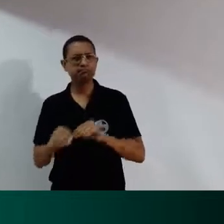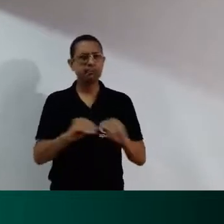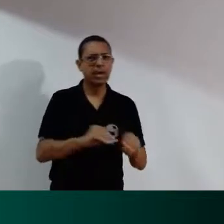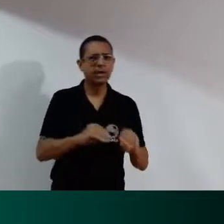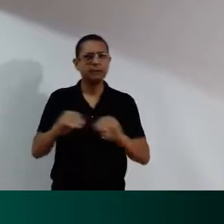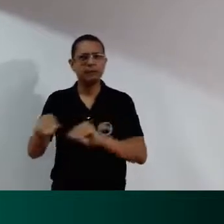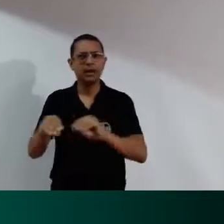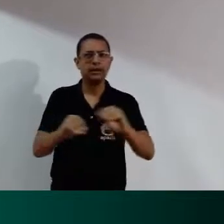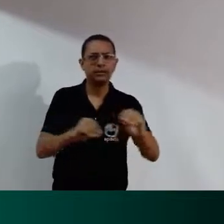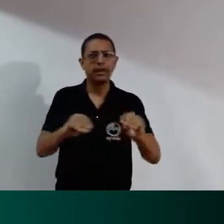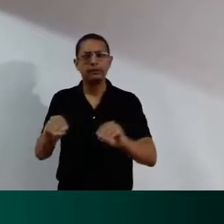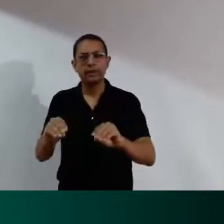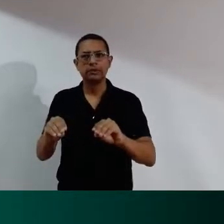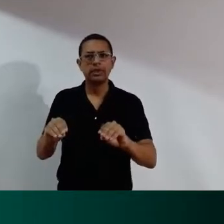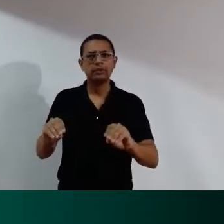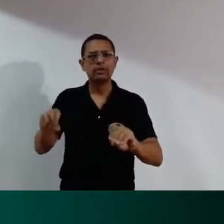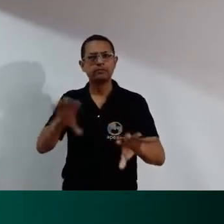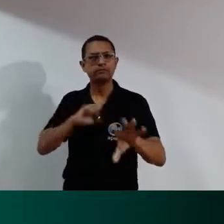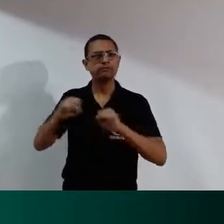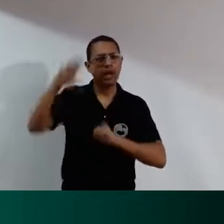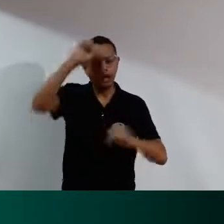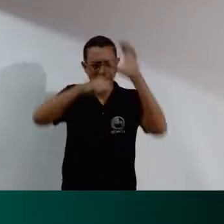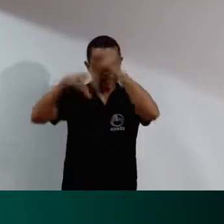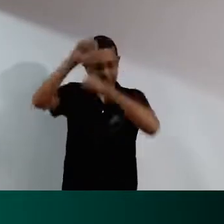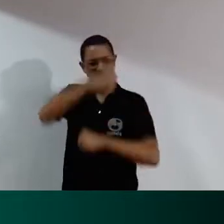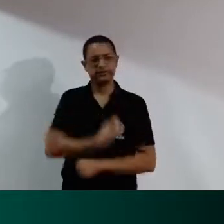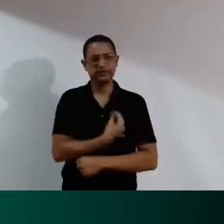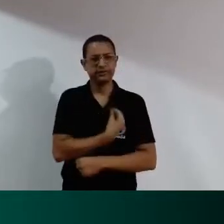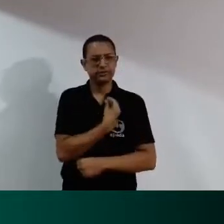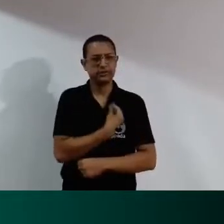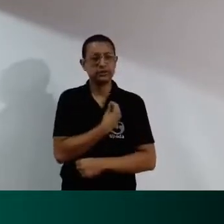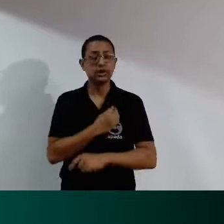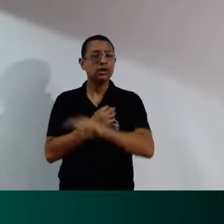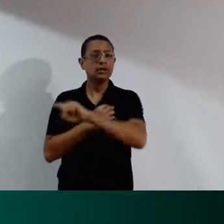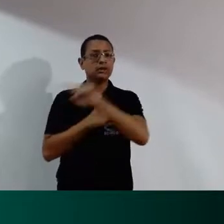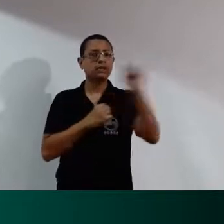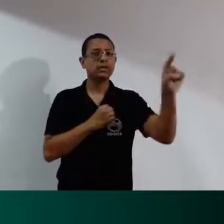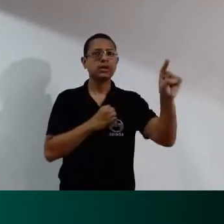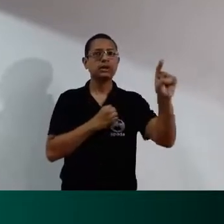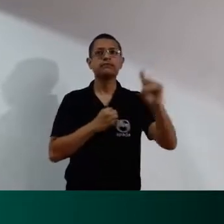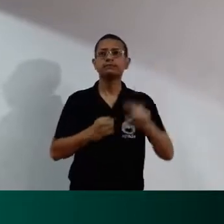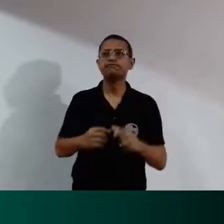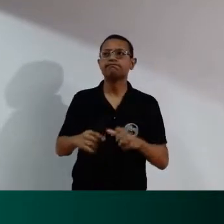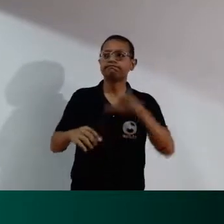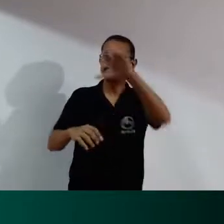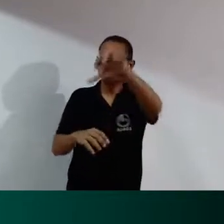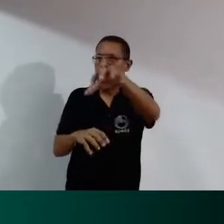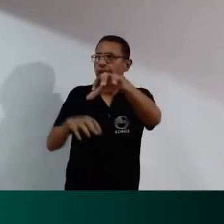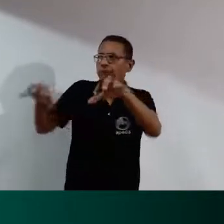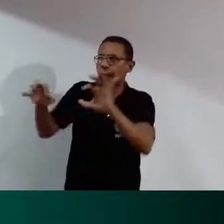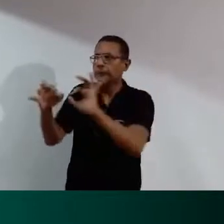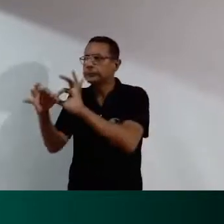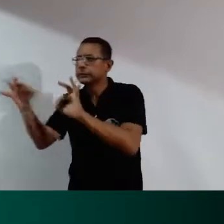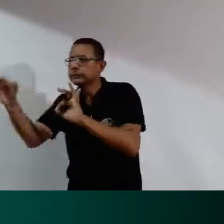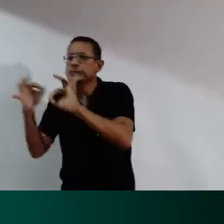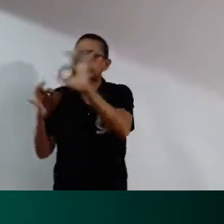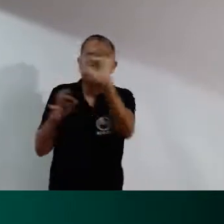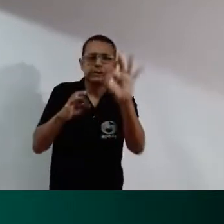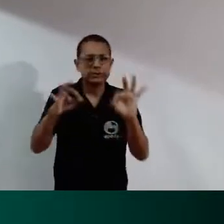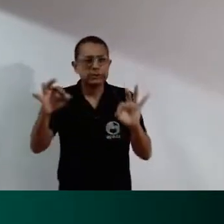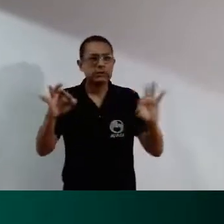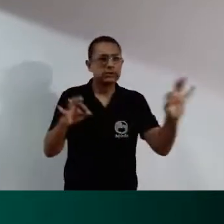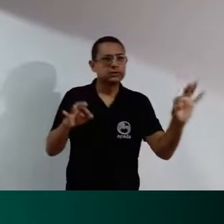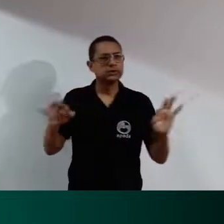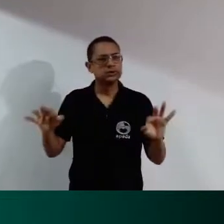vocês também outras formas de ser e de estar na periferia Por que não Esse é o que eu